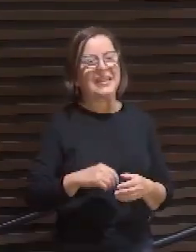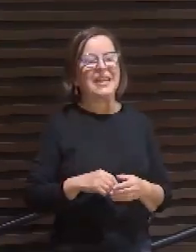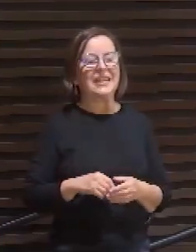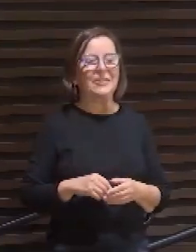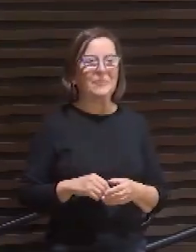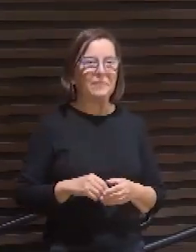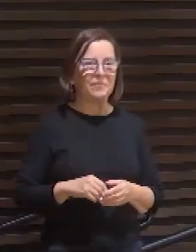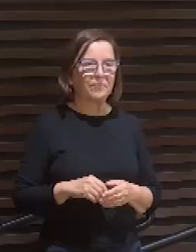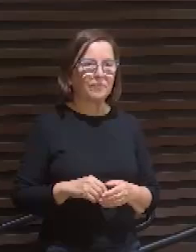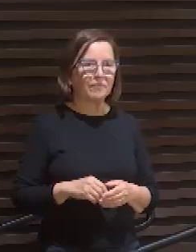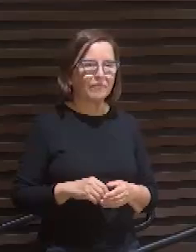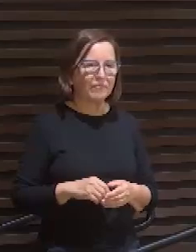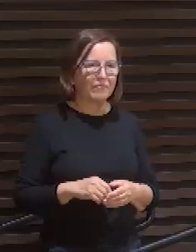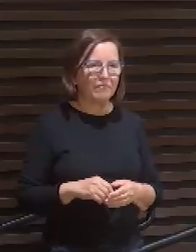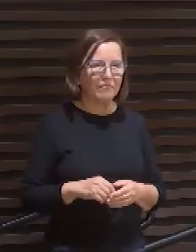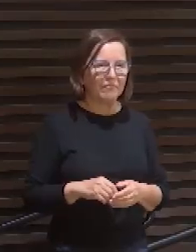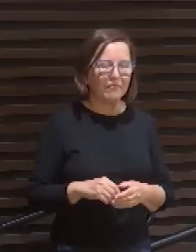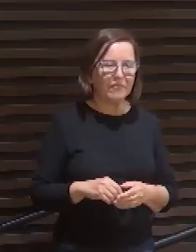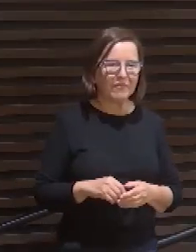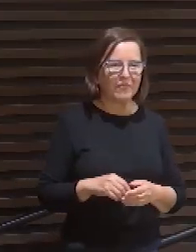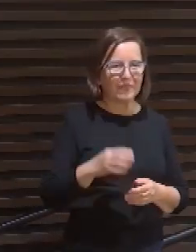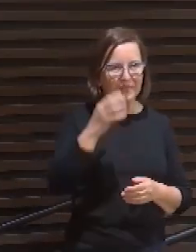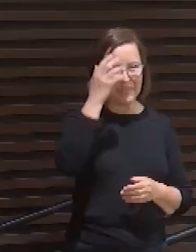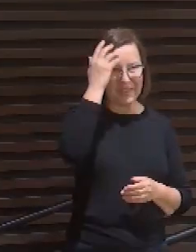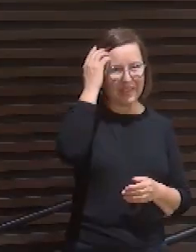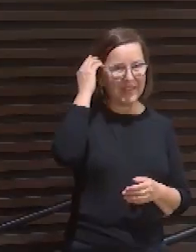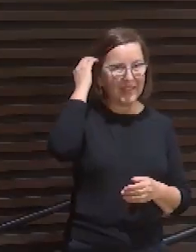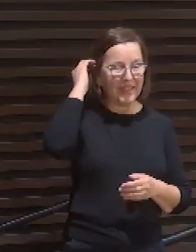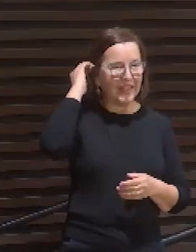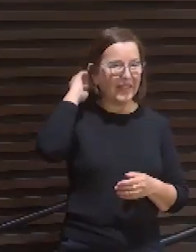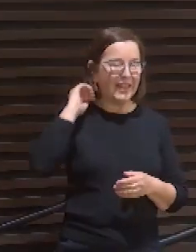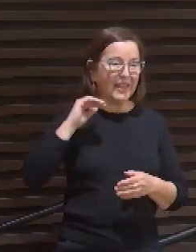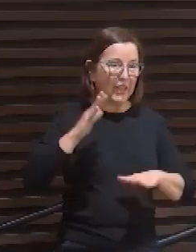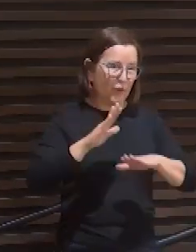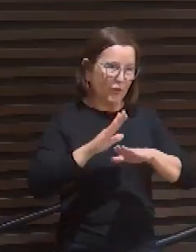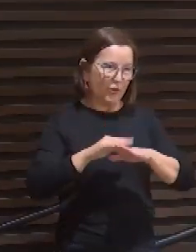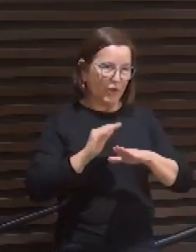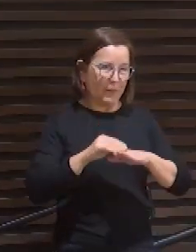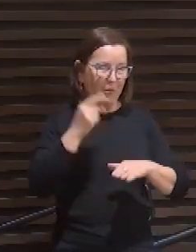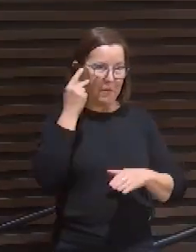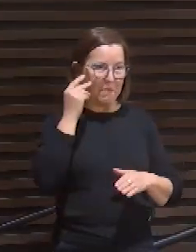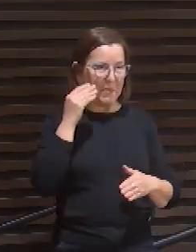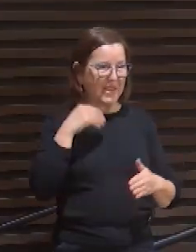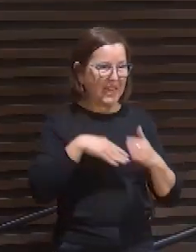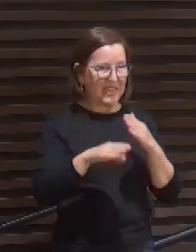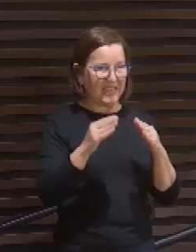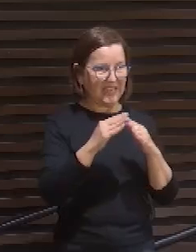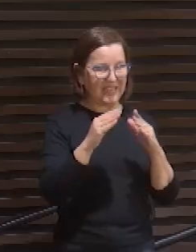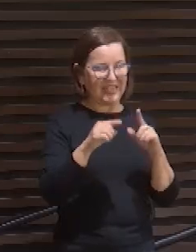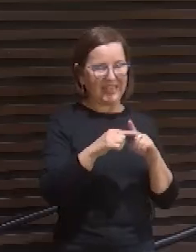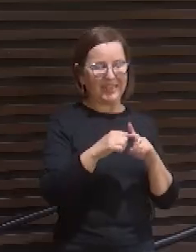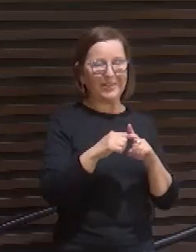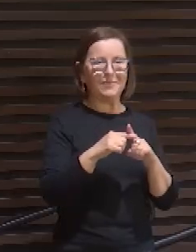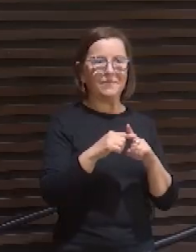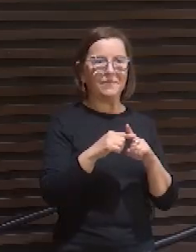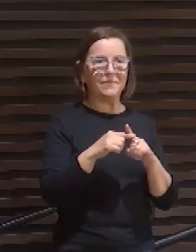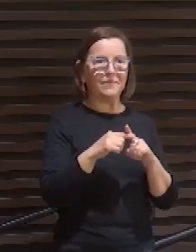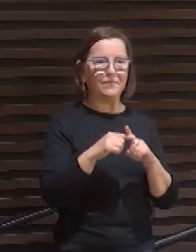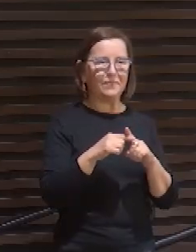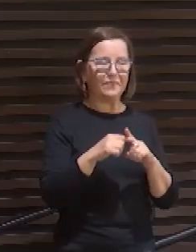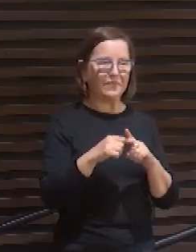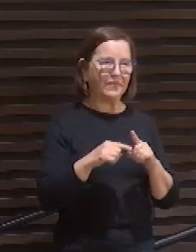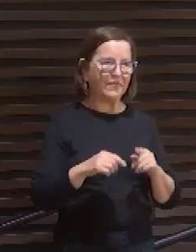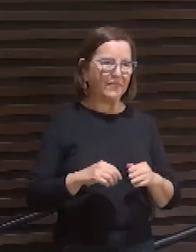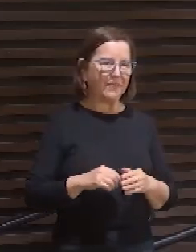doutor, vamos hoje à noite na nossa igreja, e ele foi com o pastor, e disse,